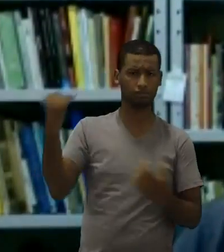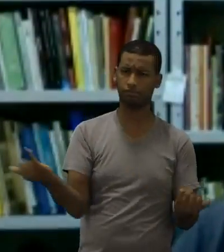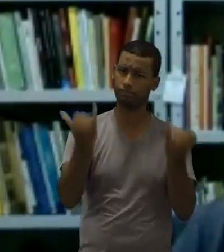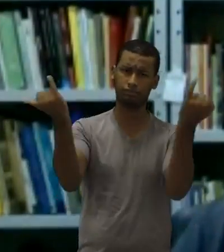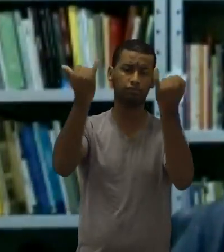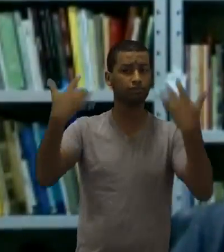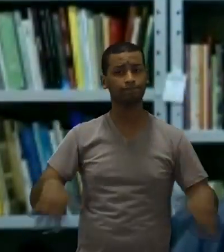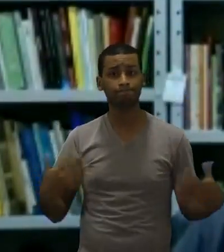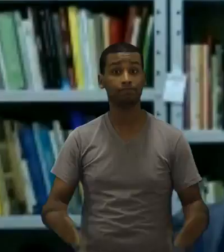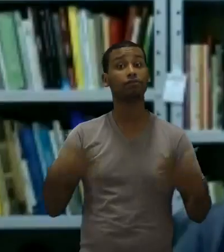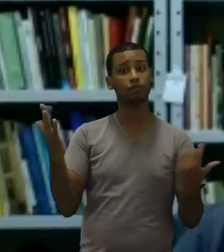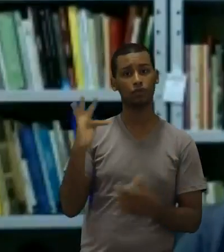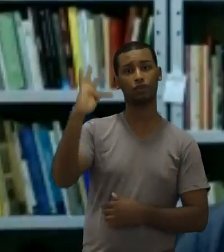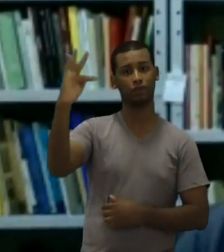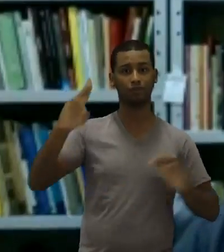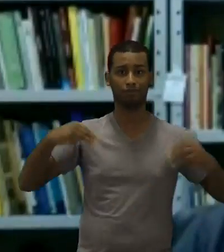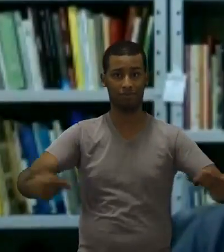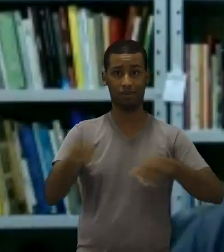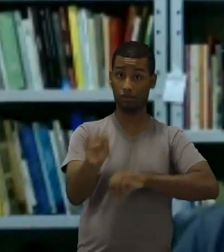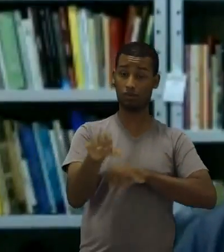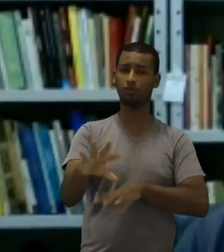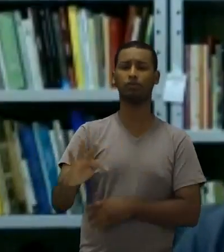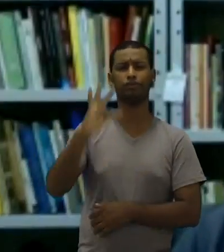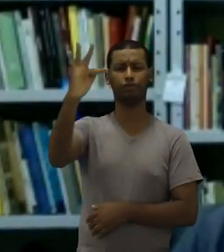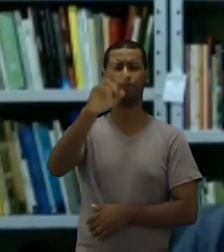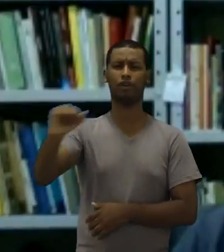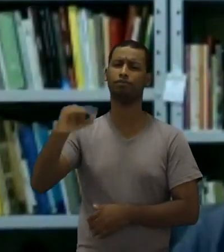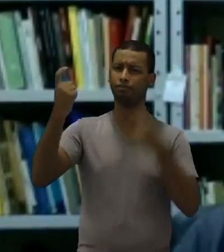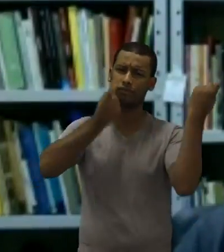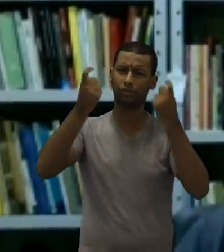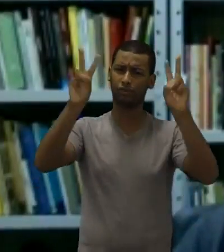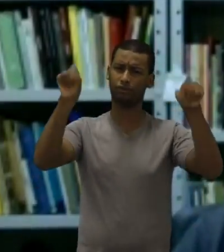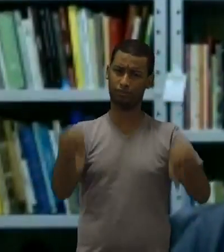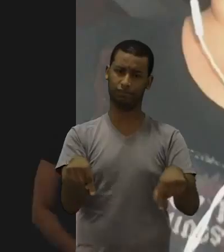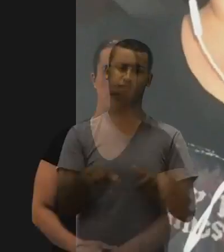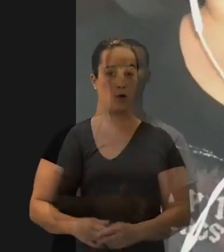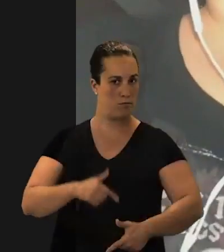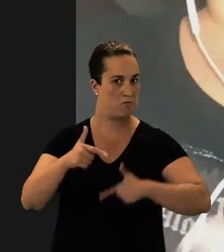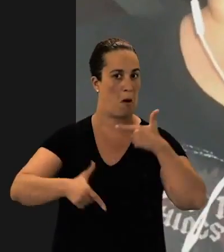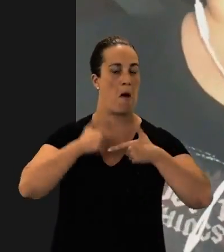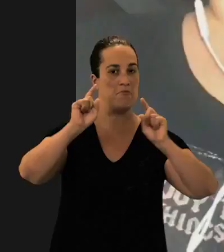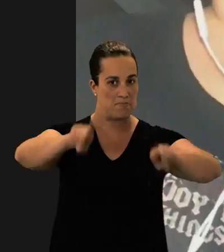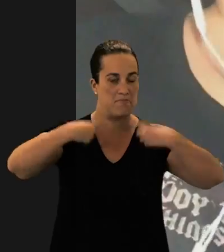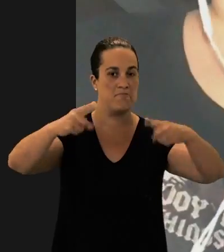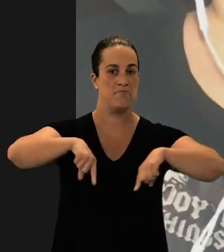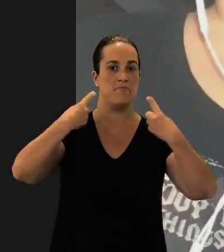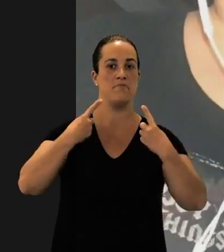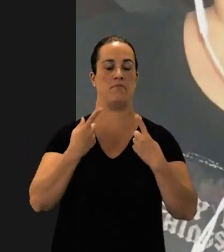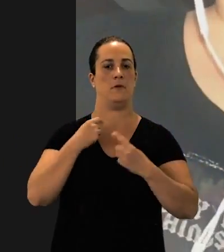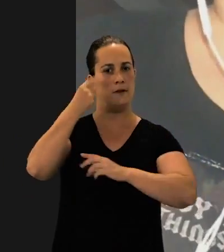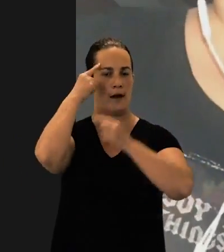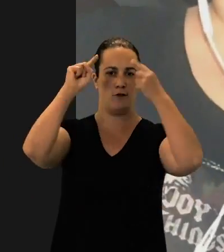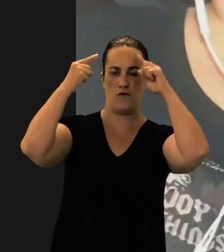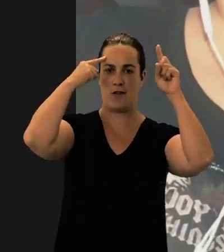E, enfim, o Ministério da Educação um dia vai se ocupar disso, não tenha dúvida. Um trabalho desafiador, um trabalho